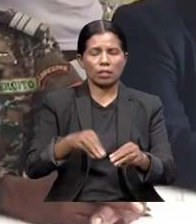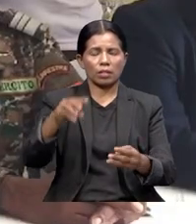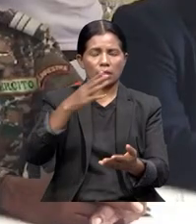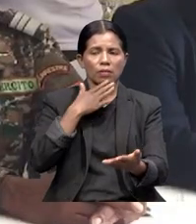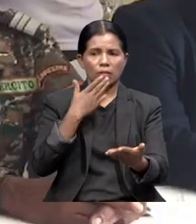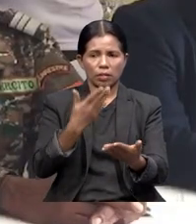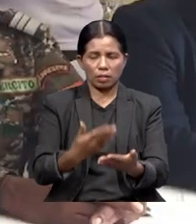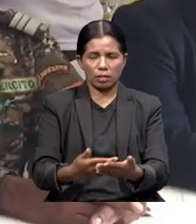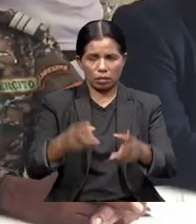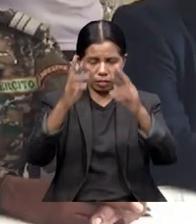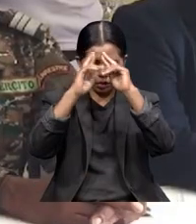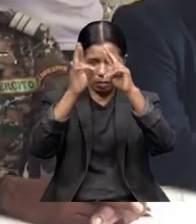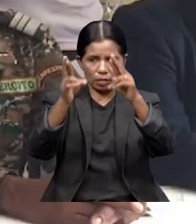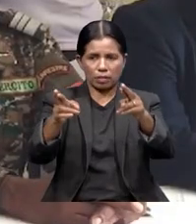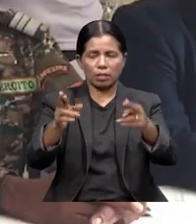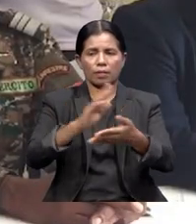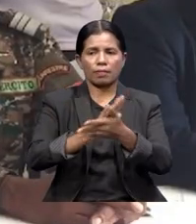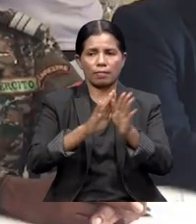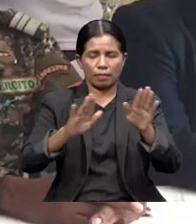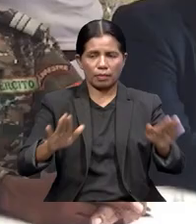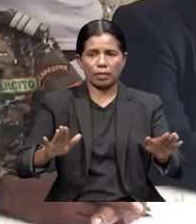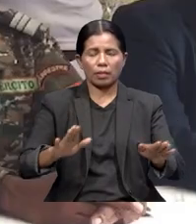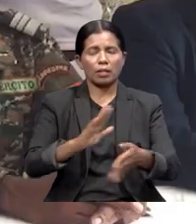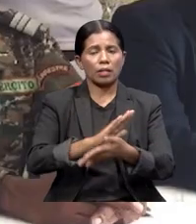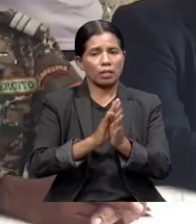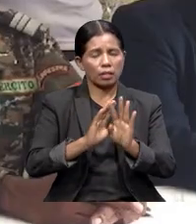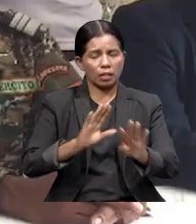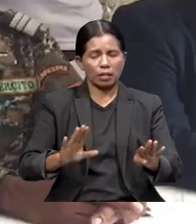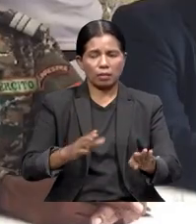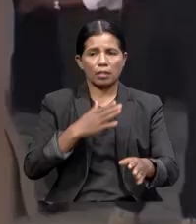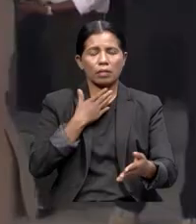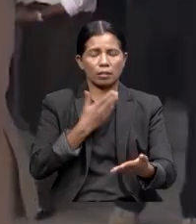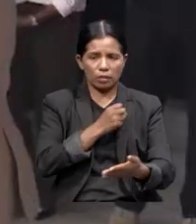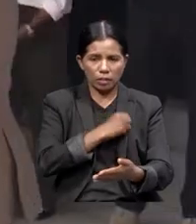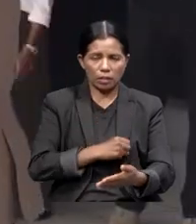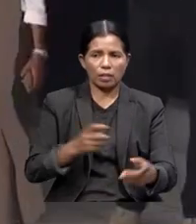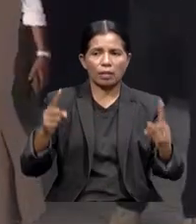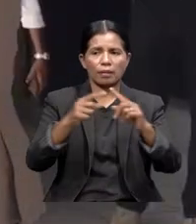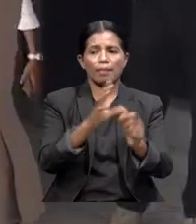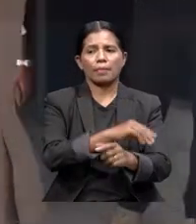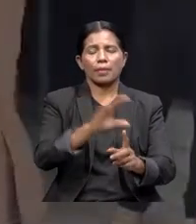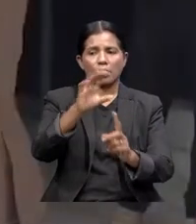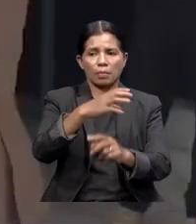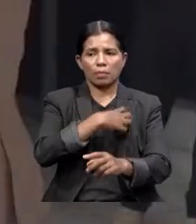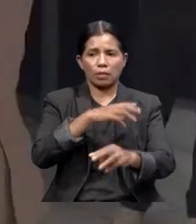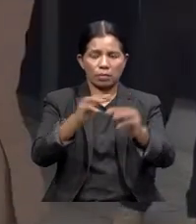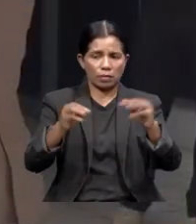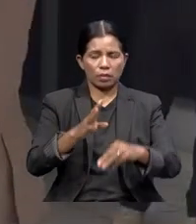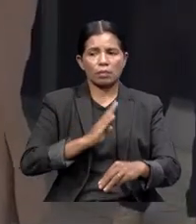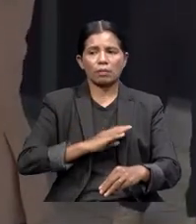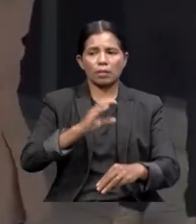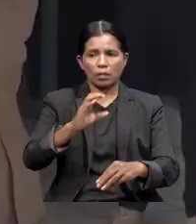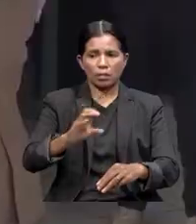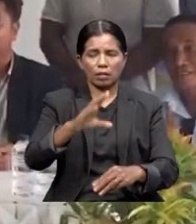prevalece respeito, paz, dame no solidariedade bamalu. Comandante Penitel município Boko